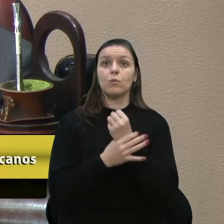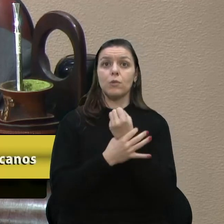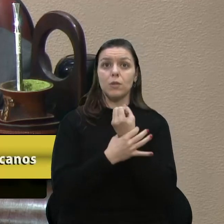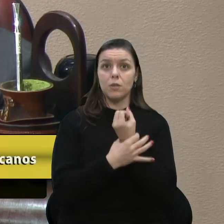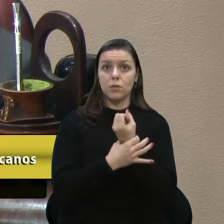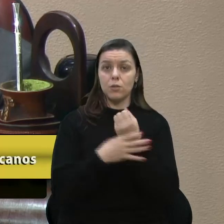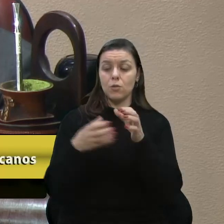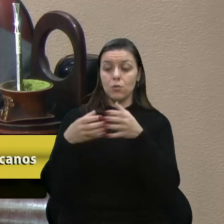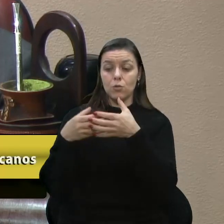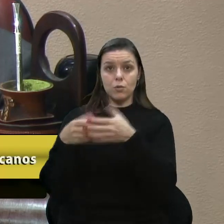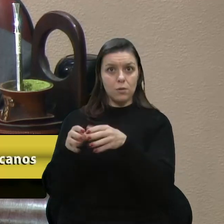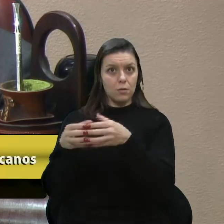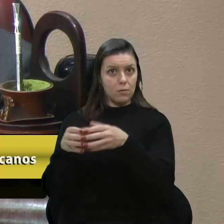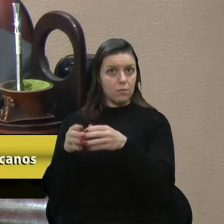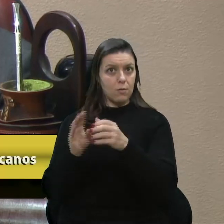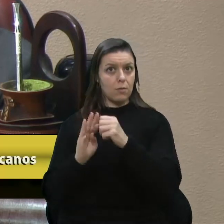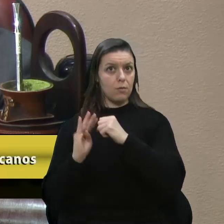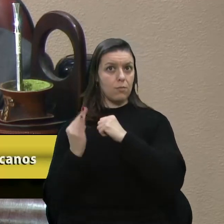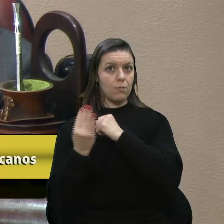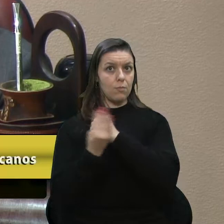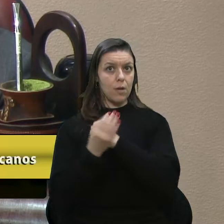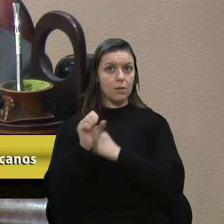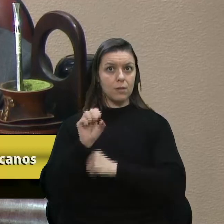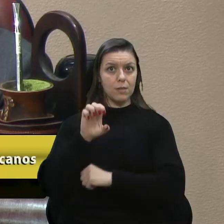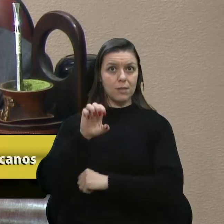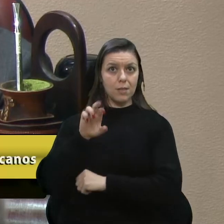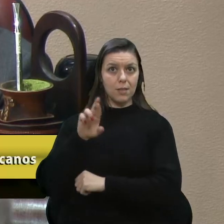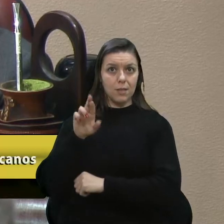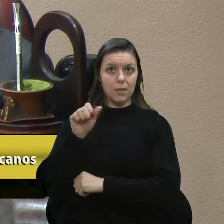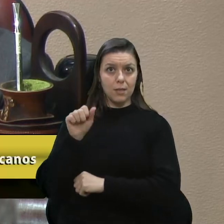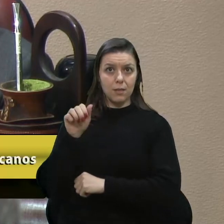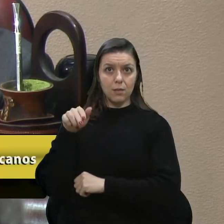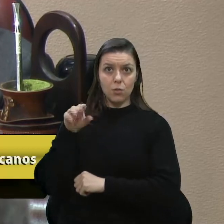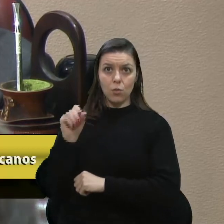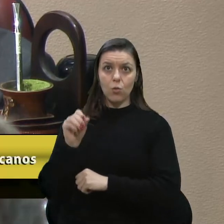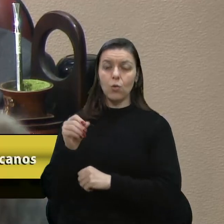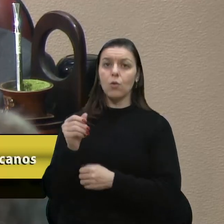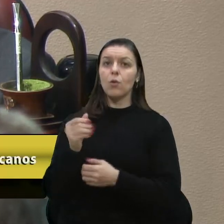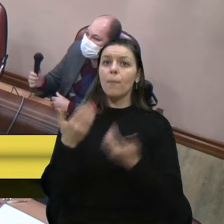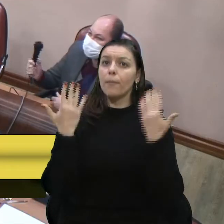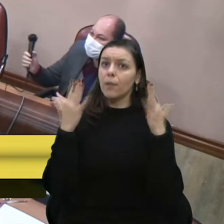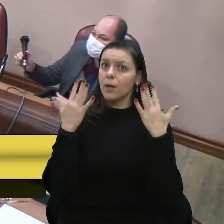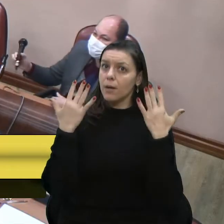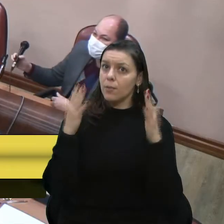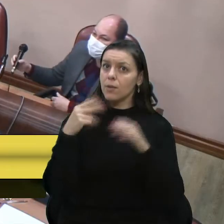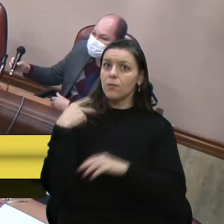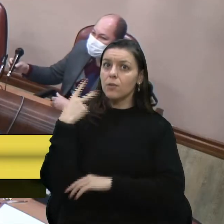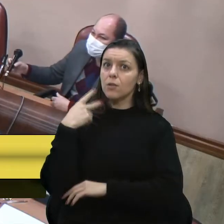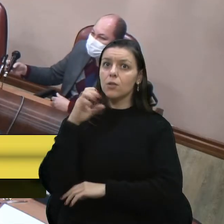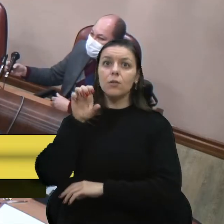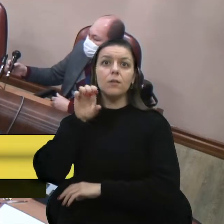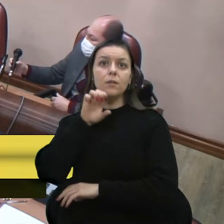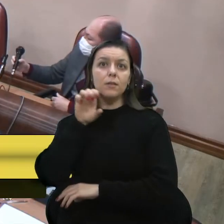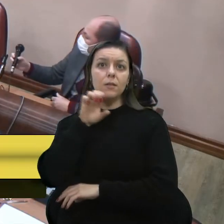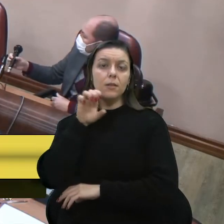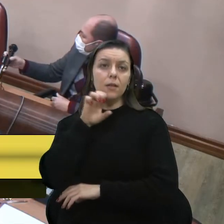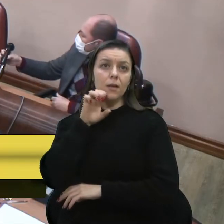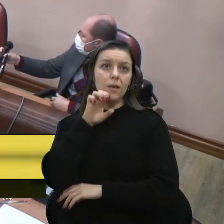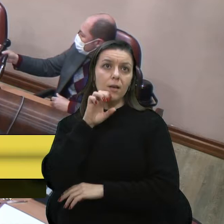de convivência no bairro Serrano? Muito obrigado, vereadora Estela, e parabéns pelo tema. Muito obrigado, vereador Fiuza. Vereadora